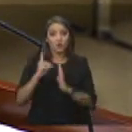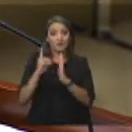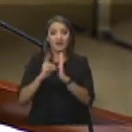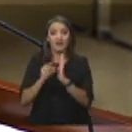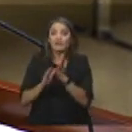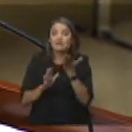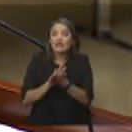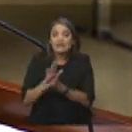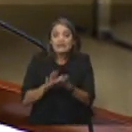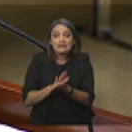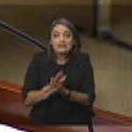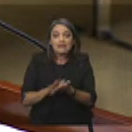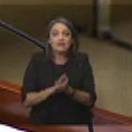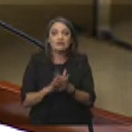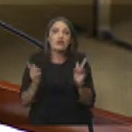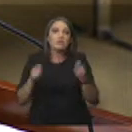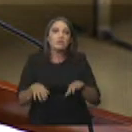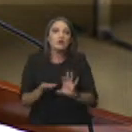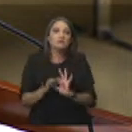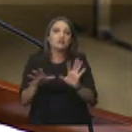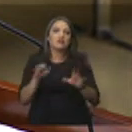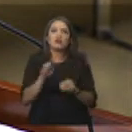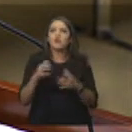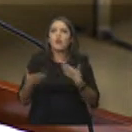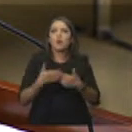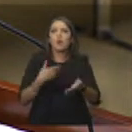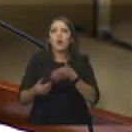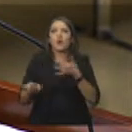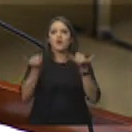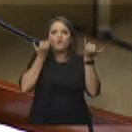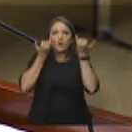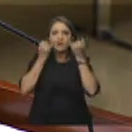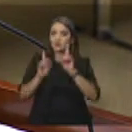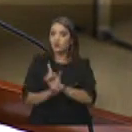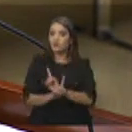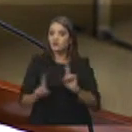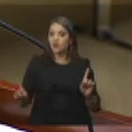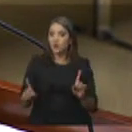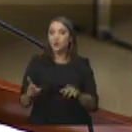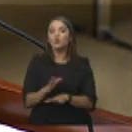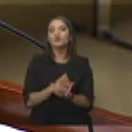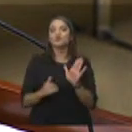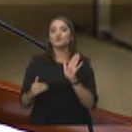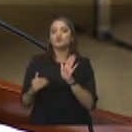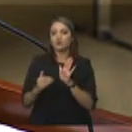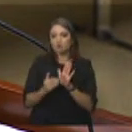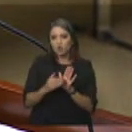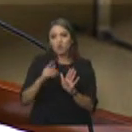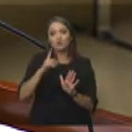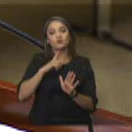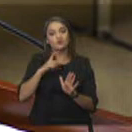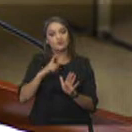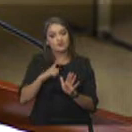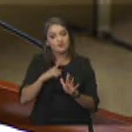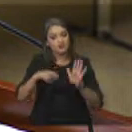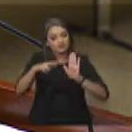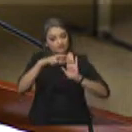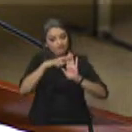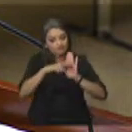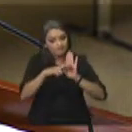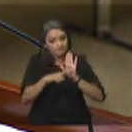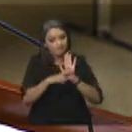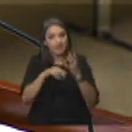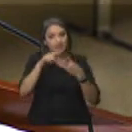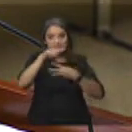nenhuma possibilidade de autorização genérica. Todos os dados partem ou buscam trazer essas